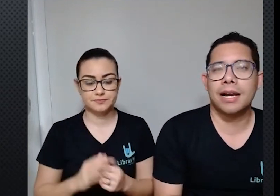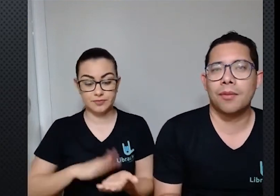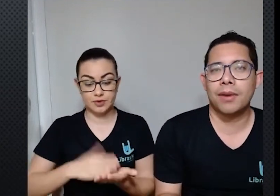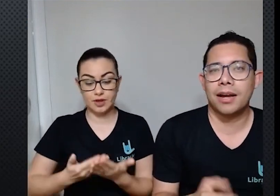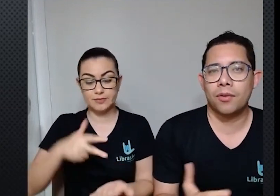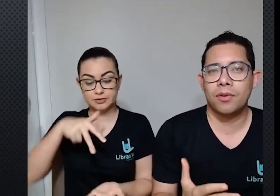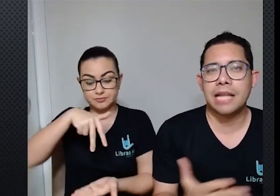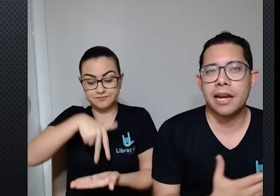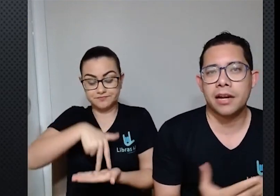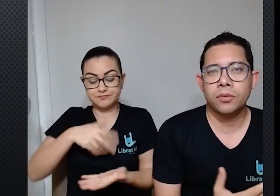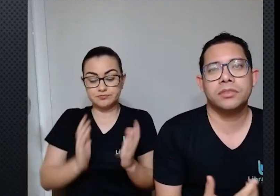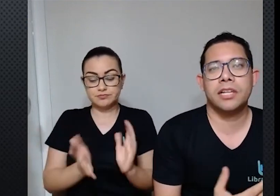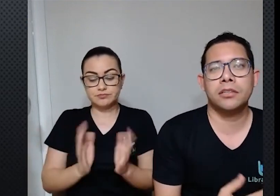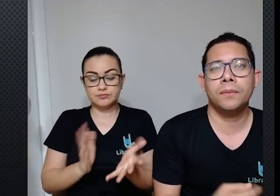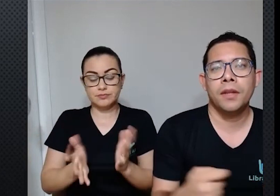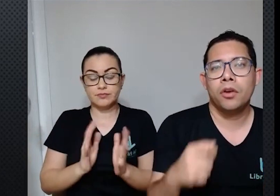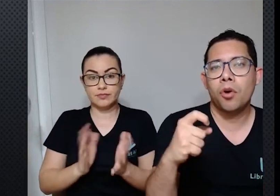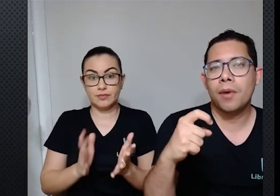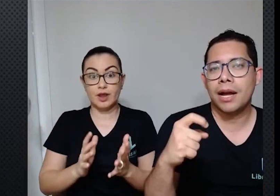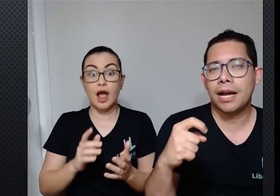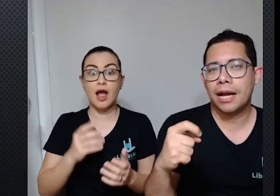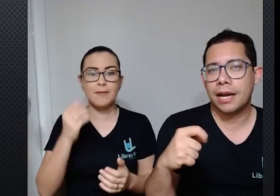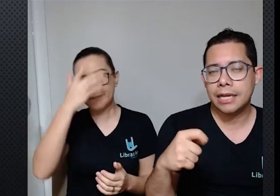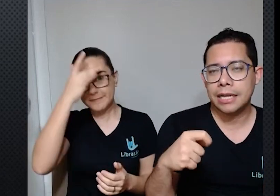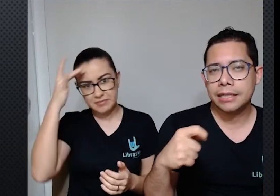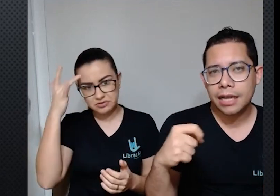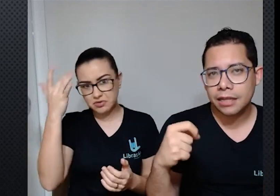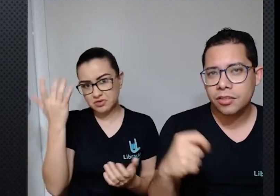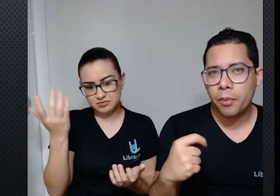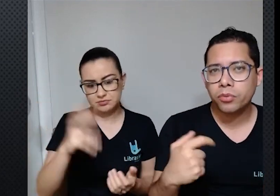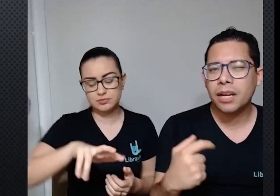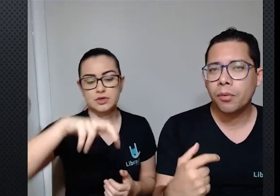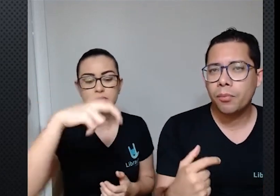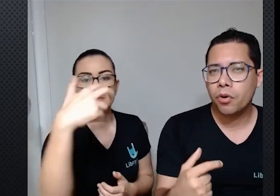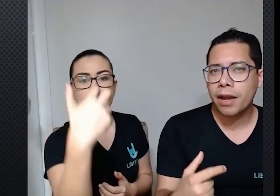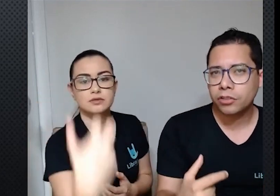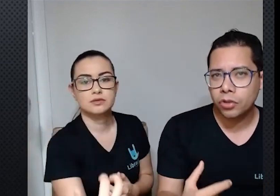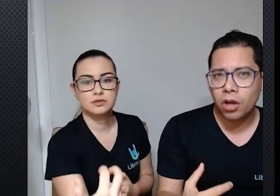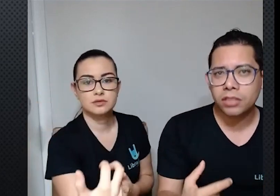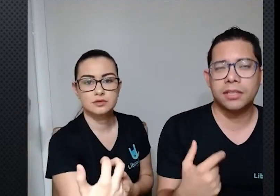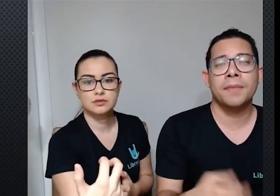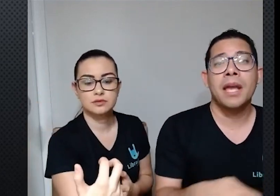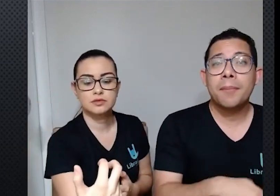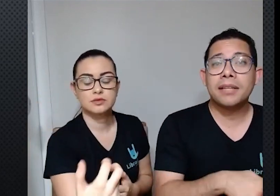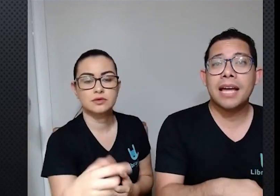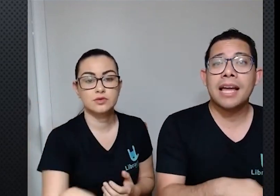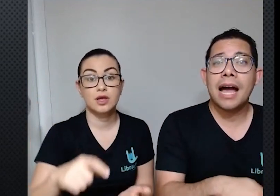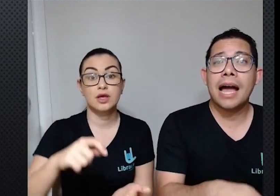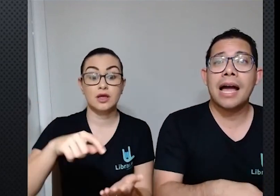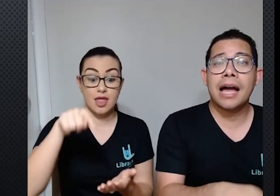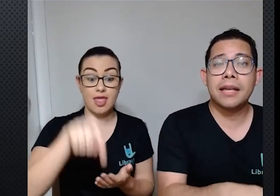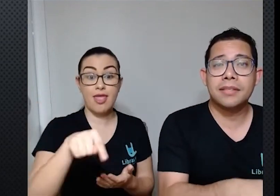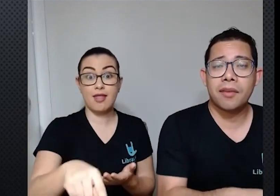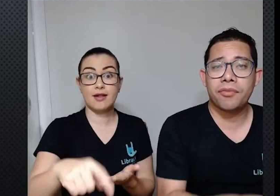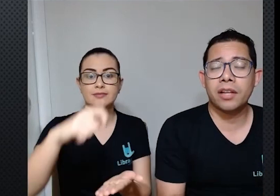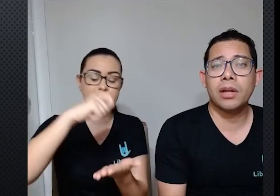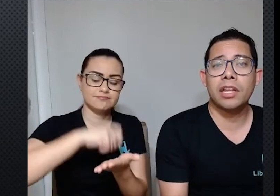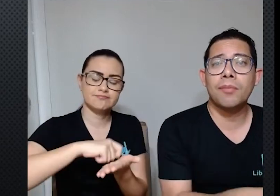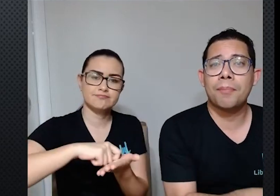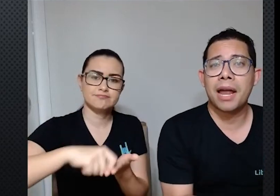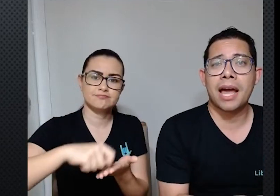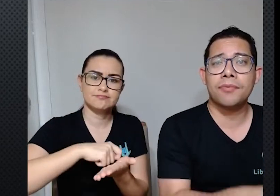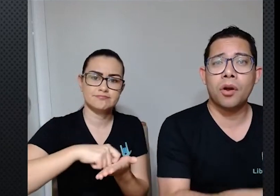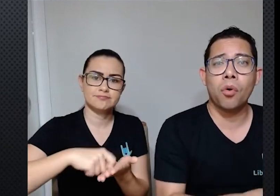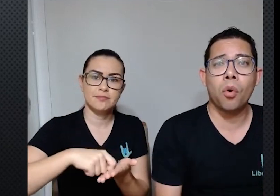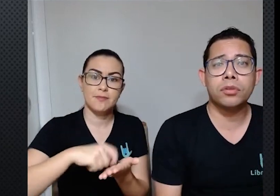com um caderno, certo? Com uma caneta, aquelas de ponta um pouco mais grossa, para estar escrevendo ali